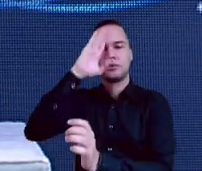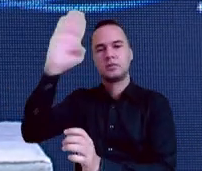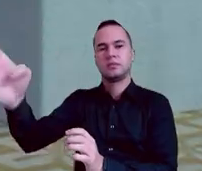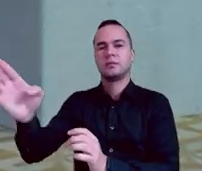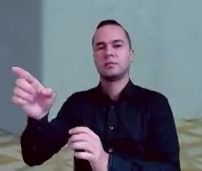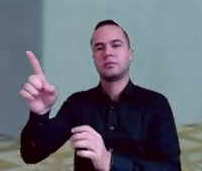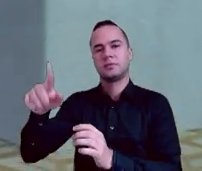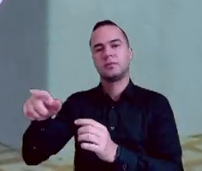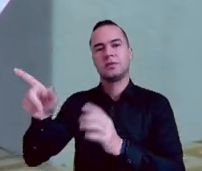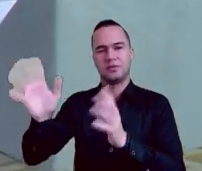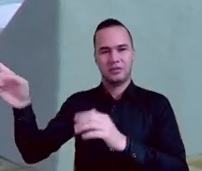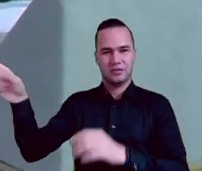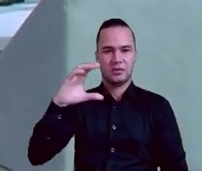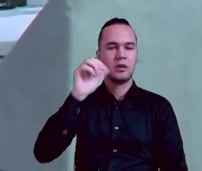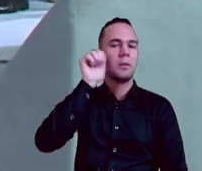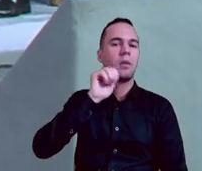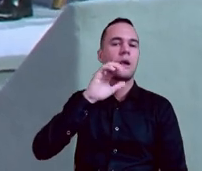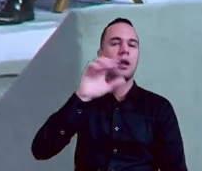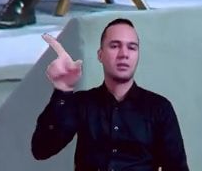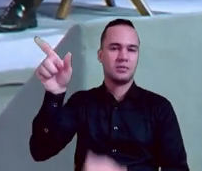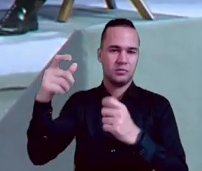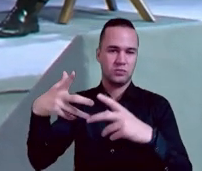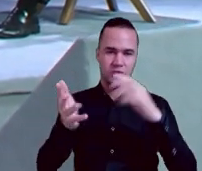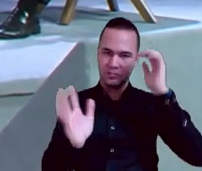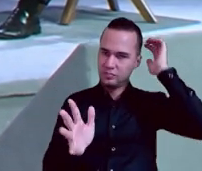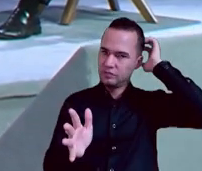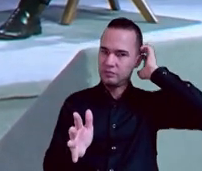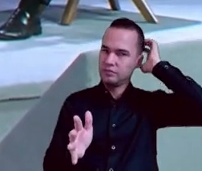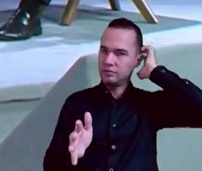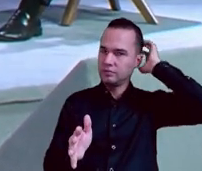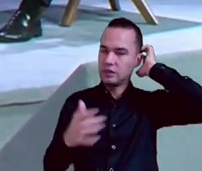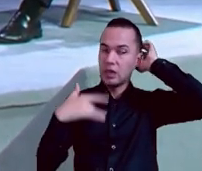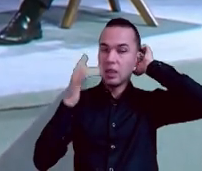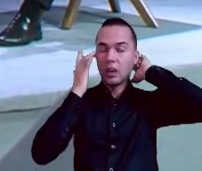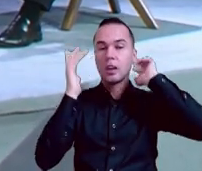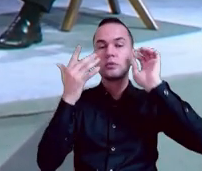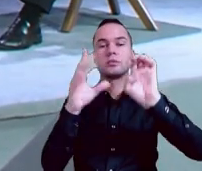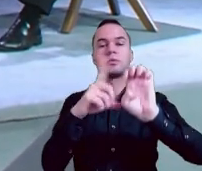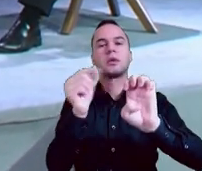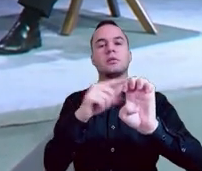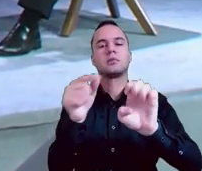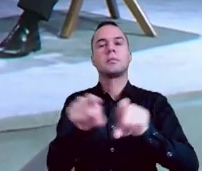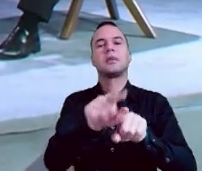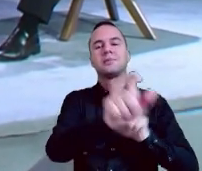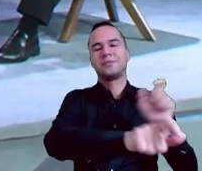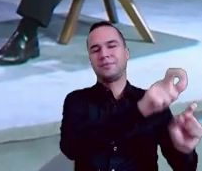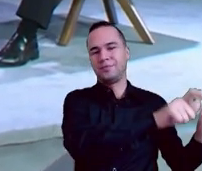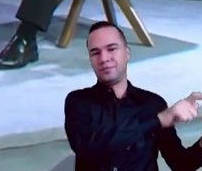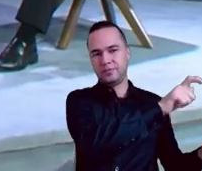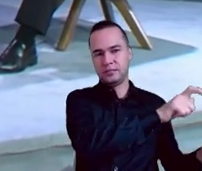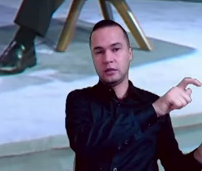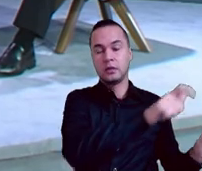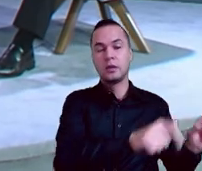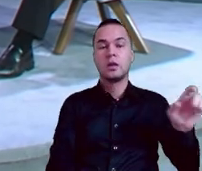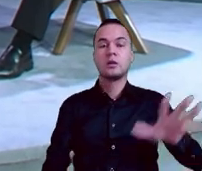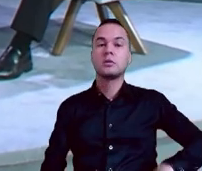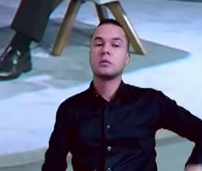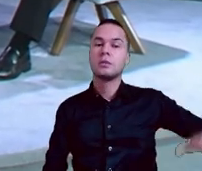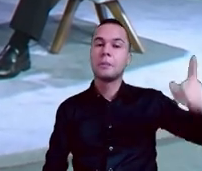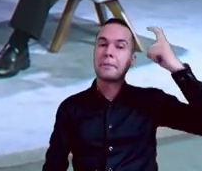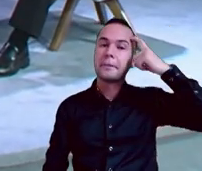que a Carol descreveu aqui eu acho que os empreendedores também eles estão com uma cabeça